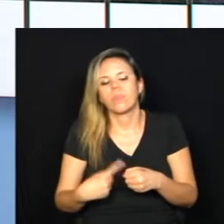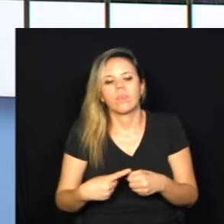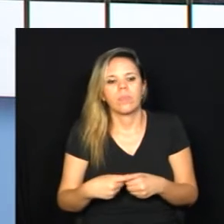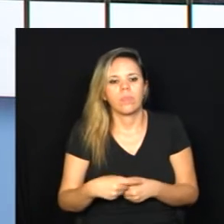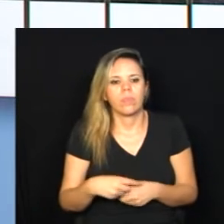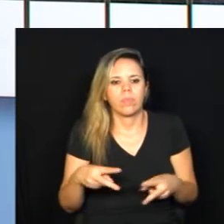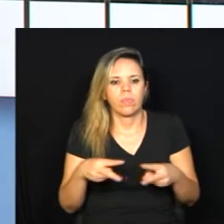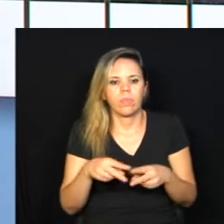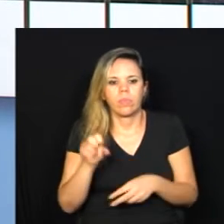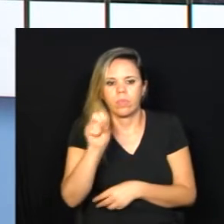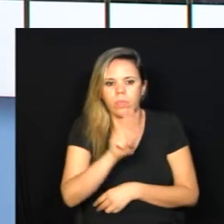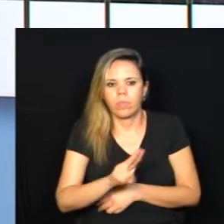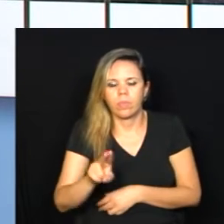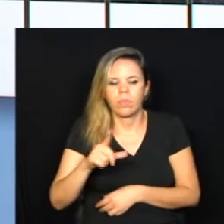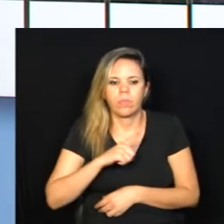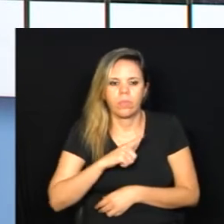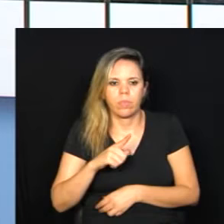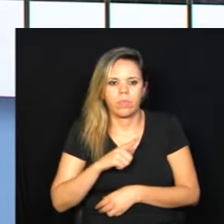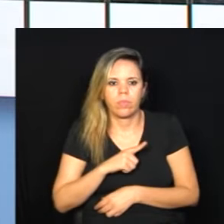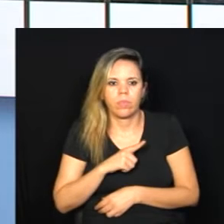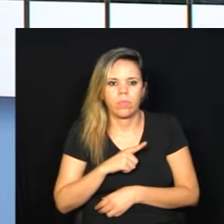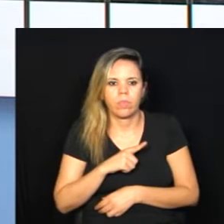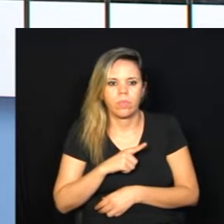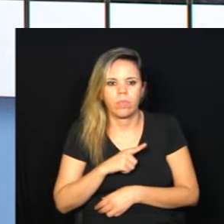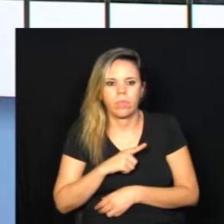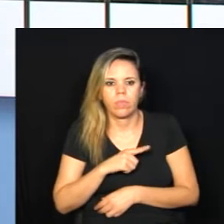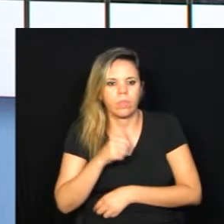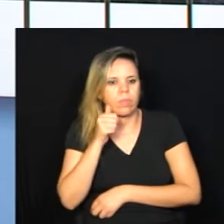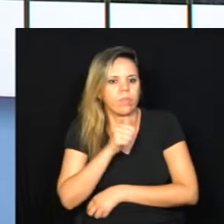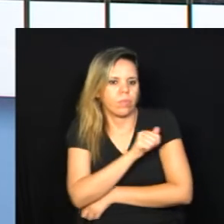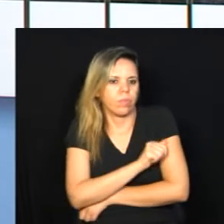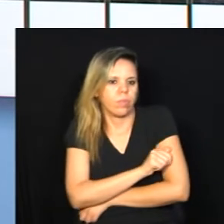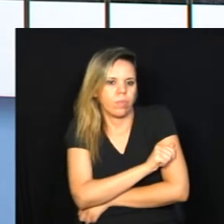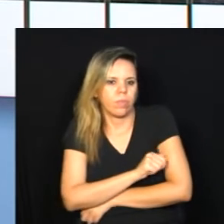Já Sumaré, nós tivemos aí uma enfermeira da